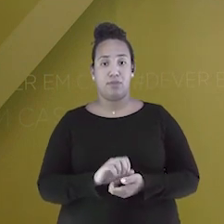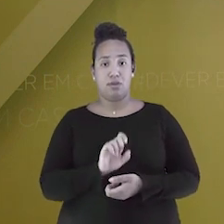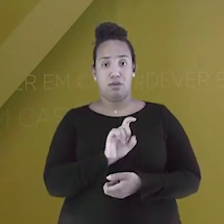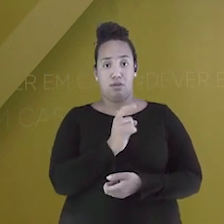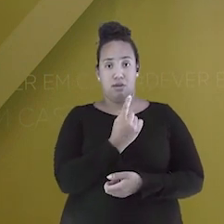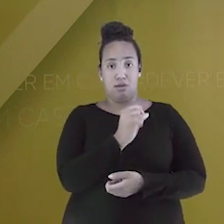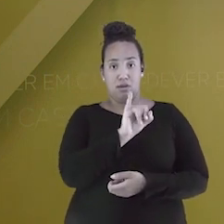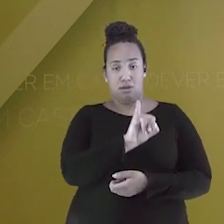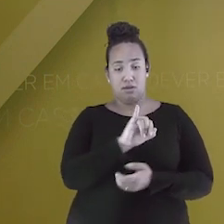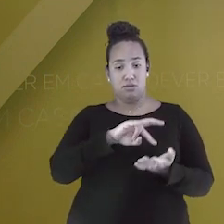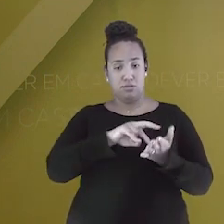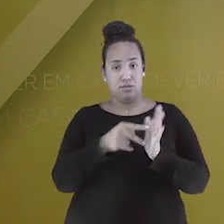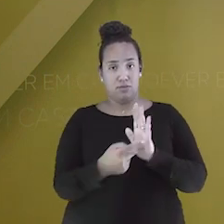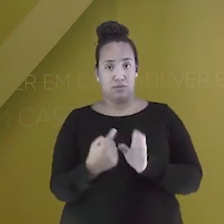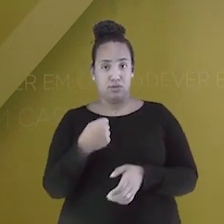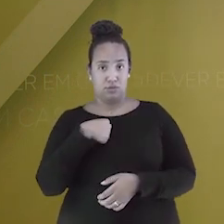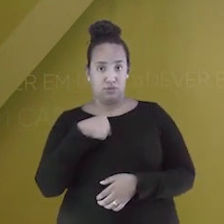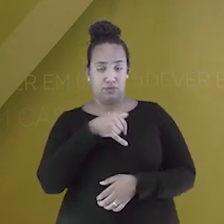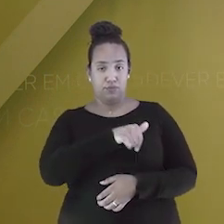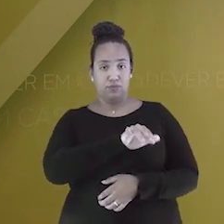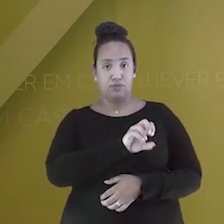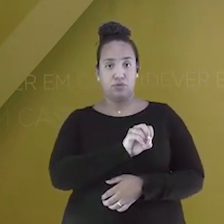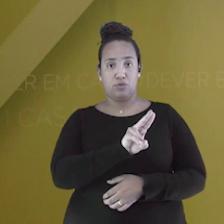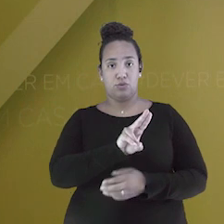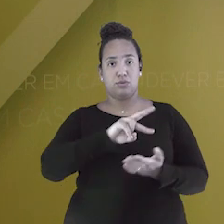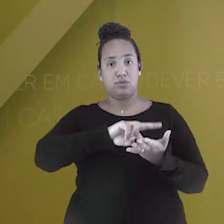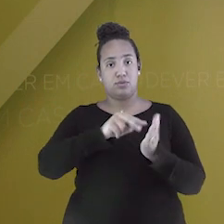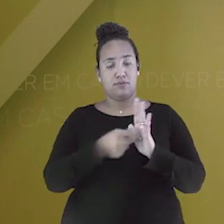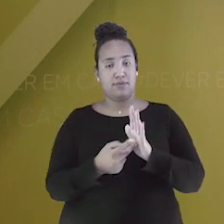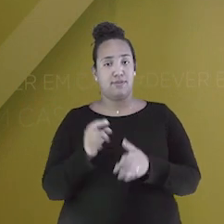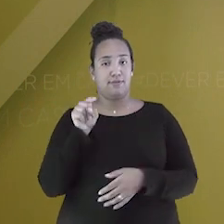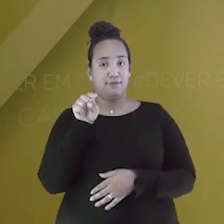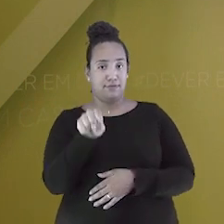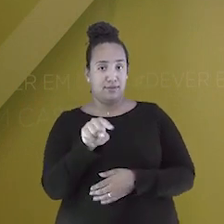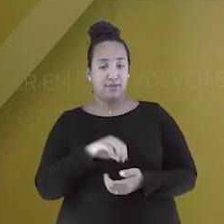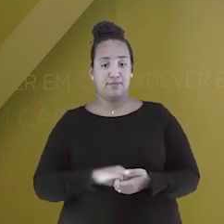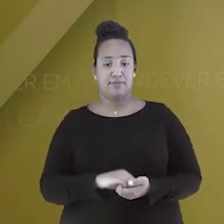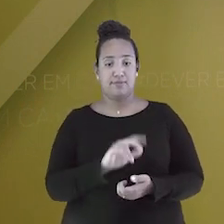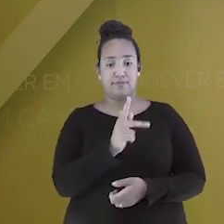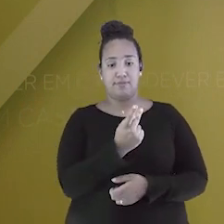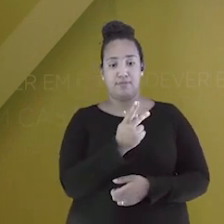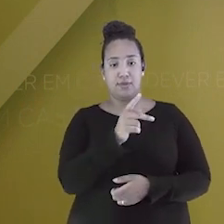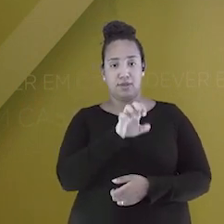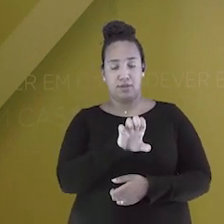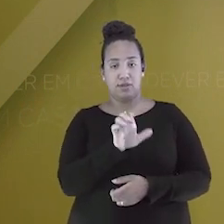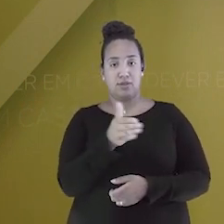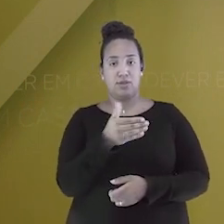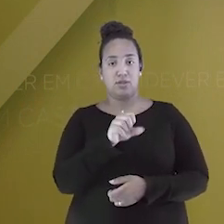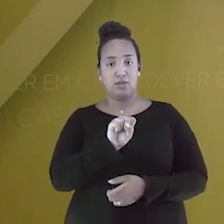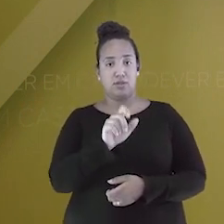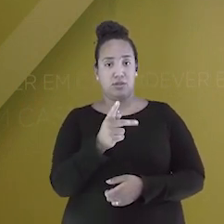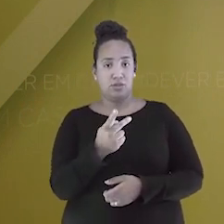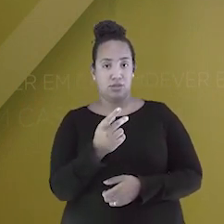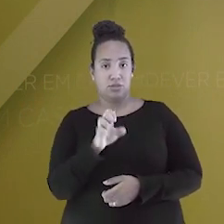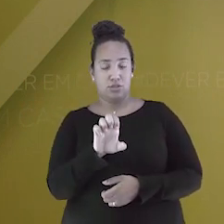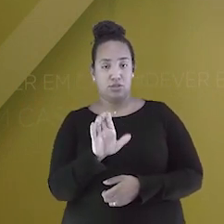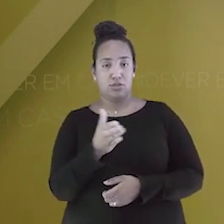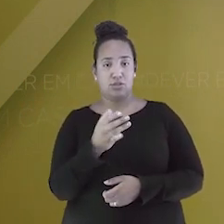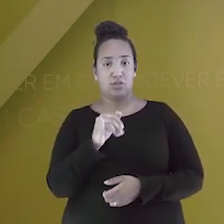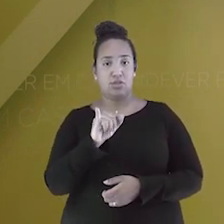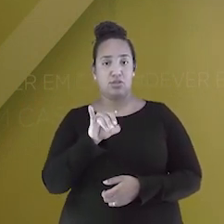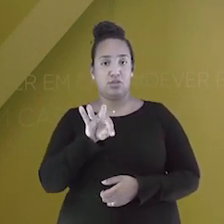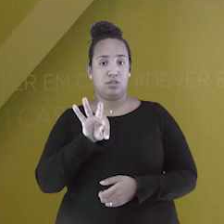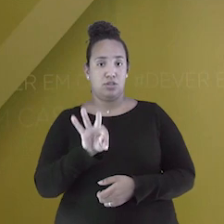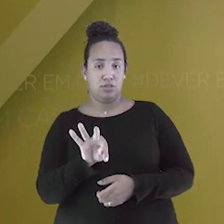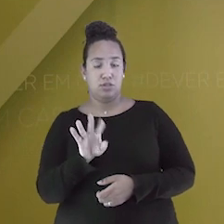eu, you, que significa você, he, she, it, we e